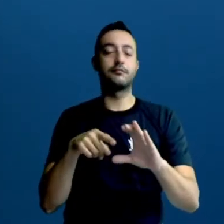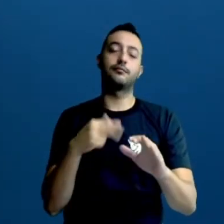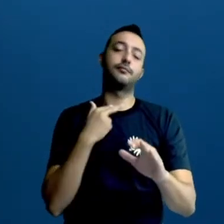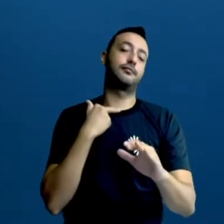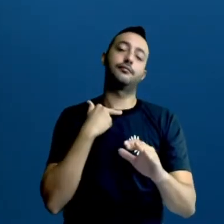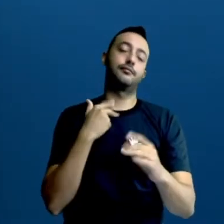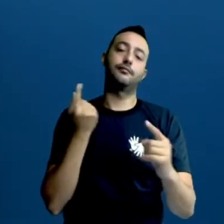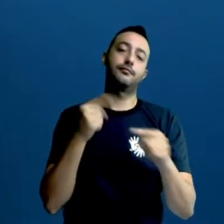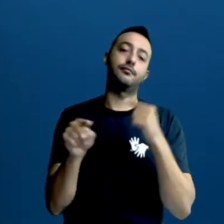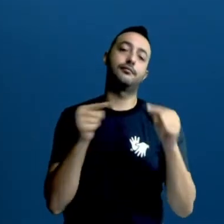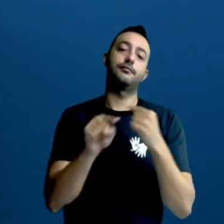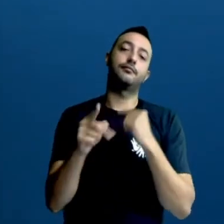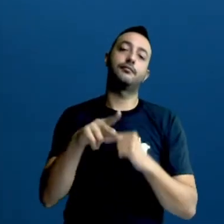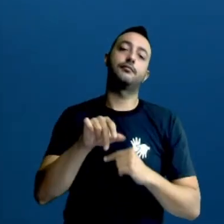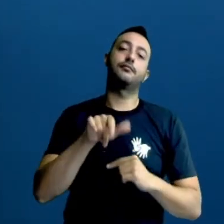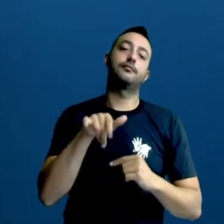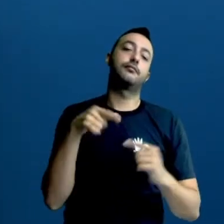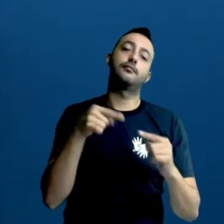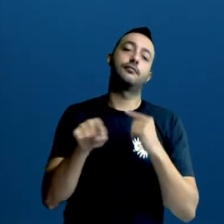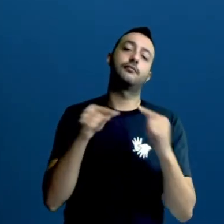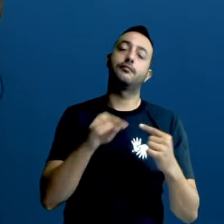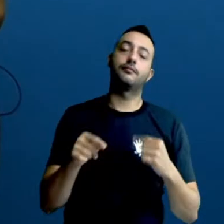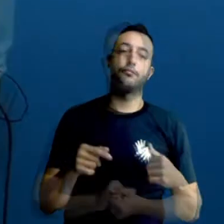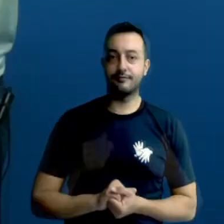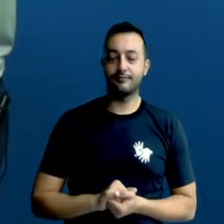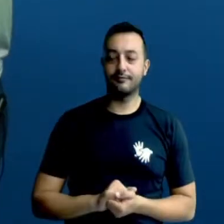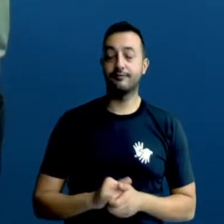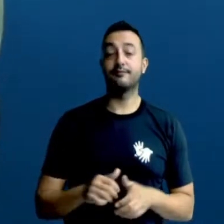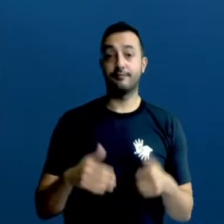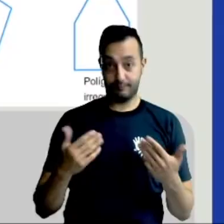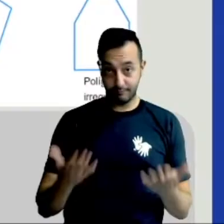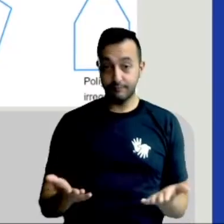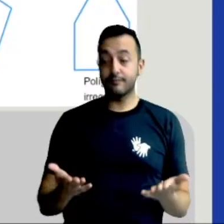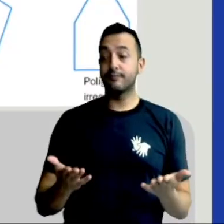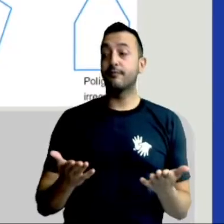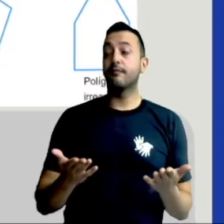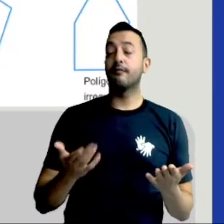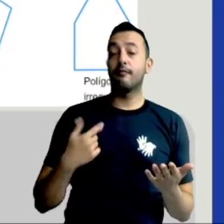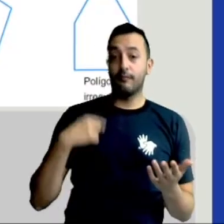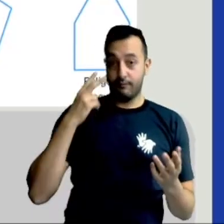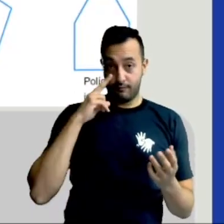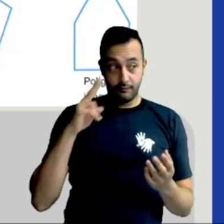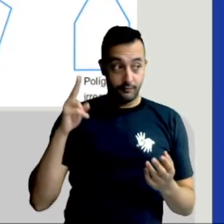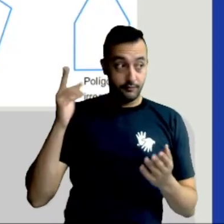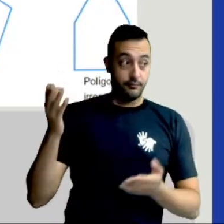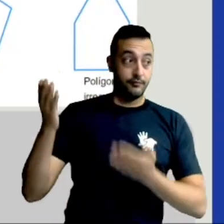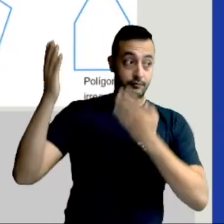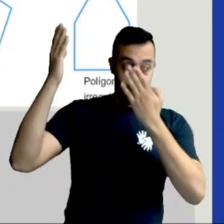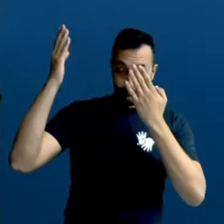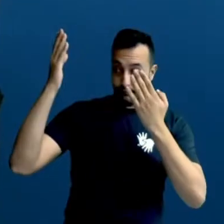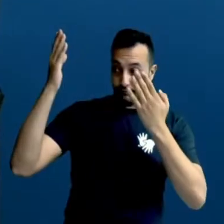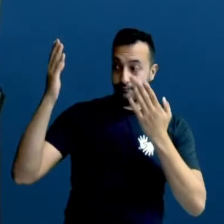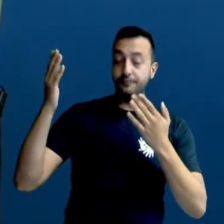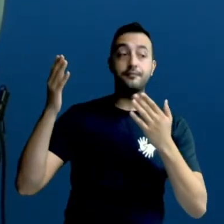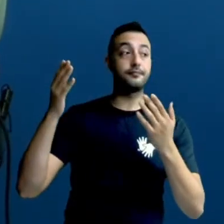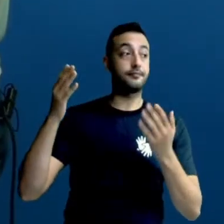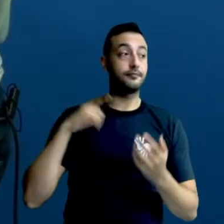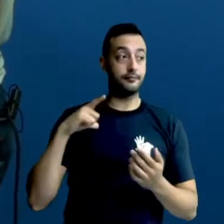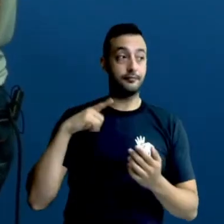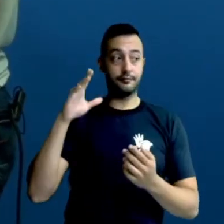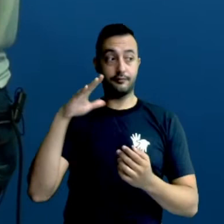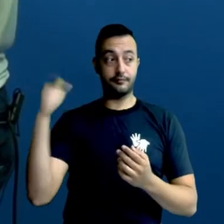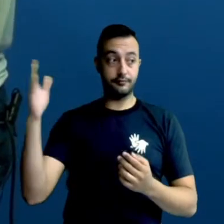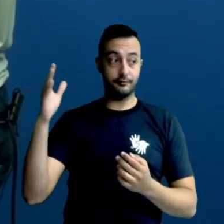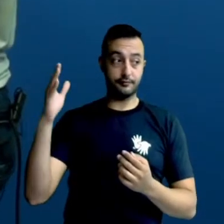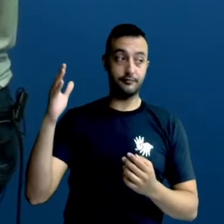Então, não é polígono e aqui sim, ok? Pronto, gente. Então, olhando para esse canto de cá, ó,